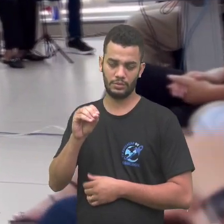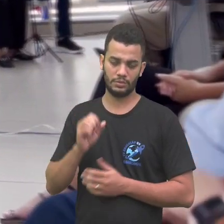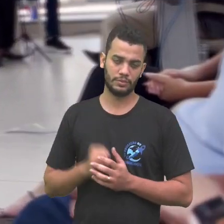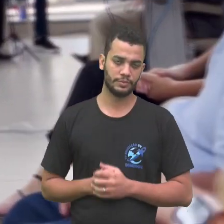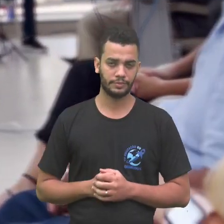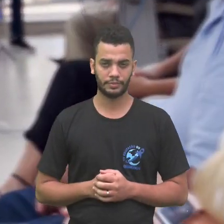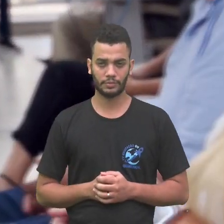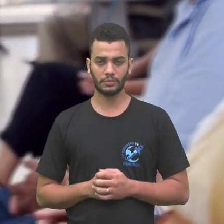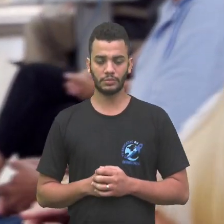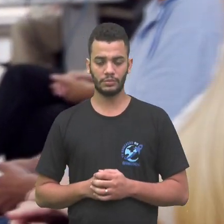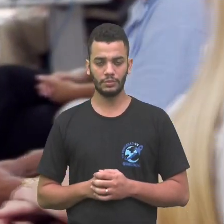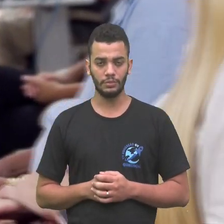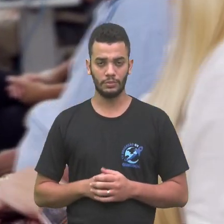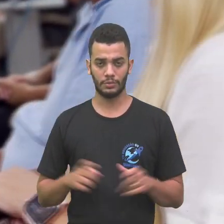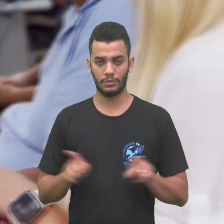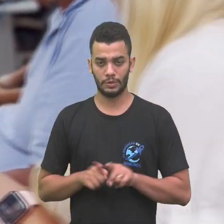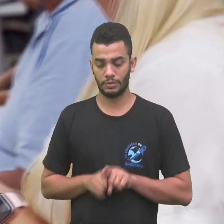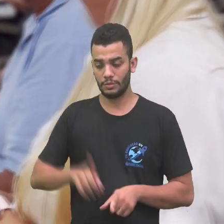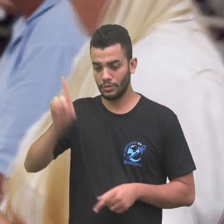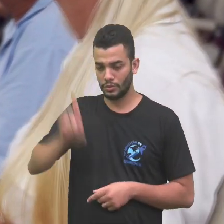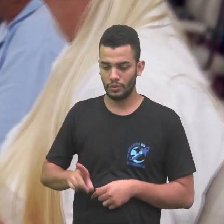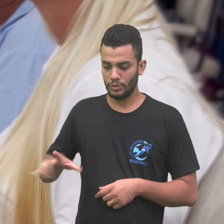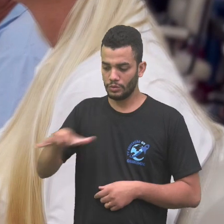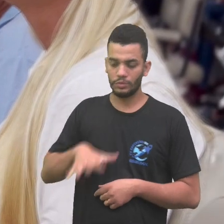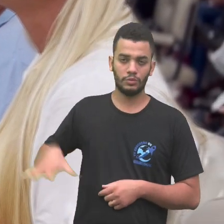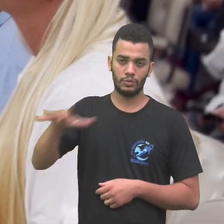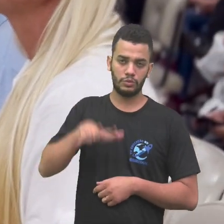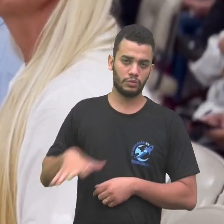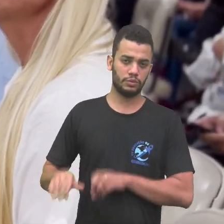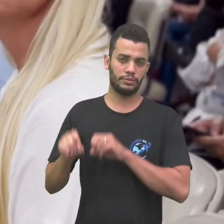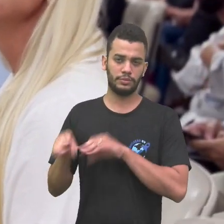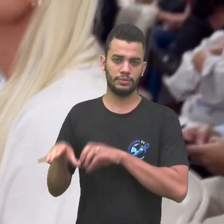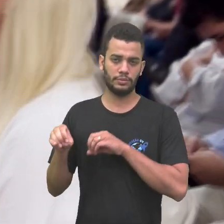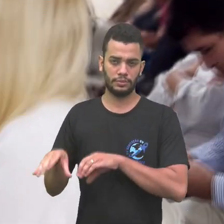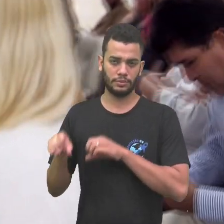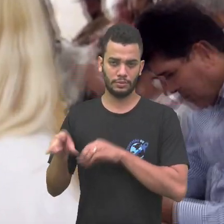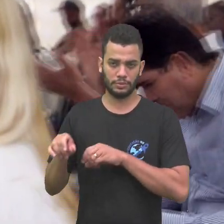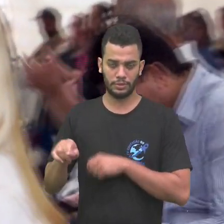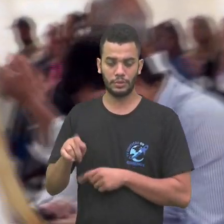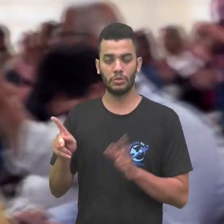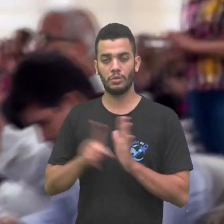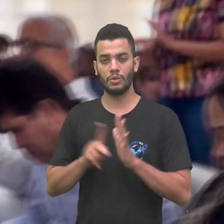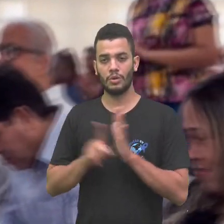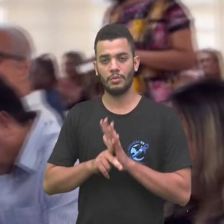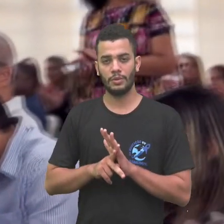O diretor do Departamento de Ensino da ISMED, o Alice Rodrigues.